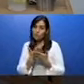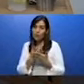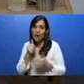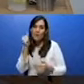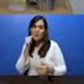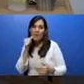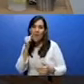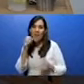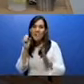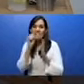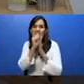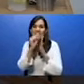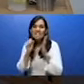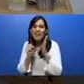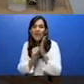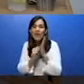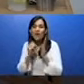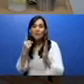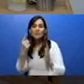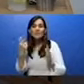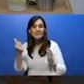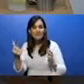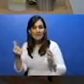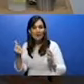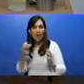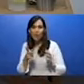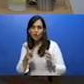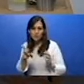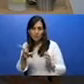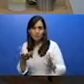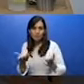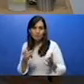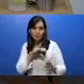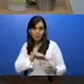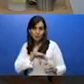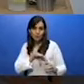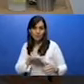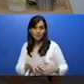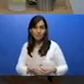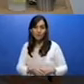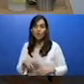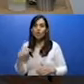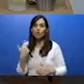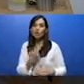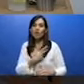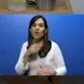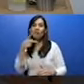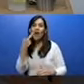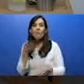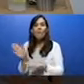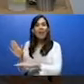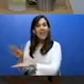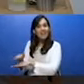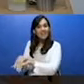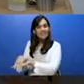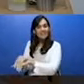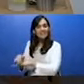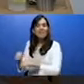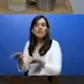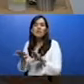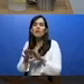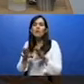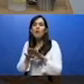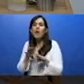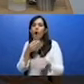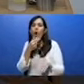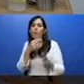século XVI. É continuação da aula passada de português, que nós falamos sobre a Mona Lisa, sobre o Leonardo